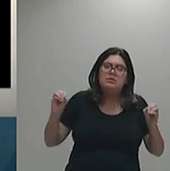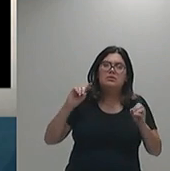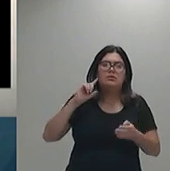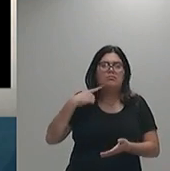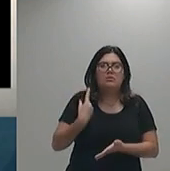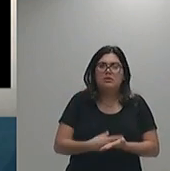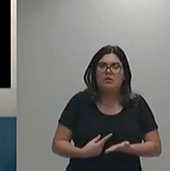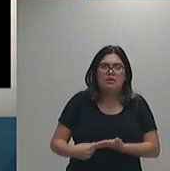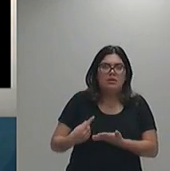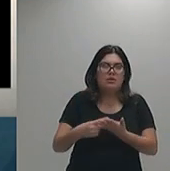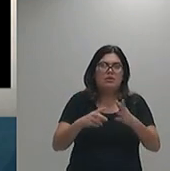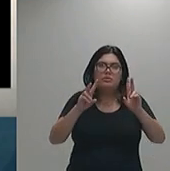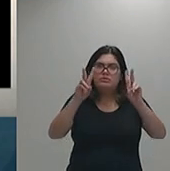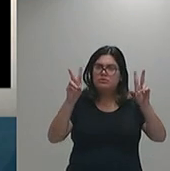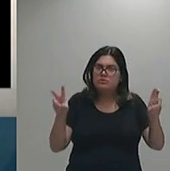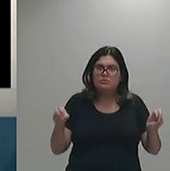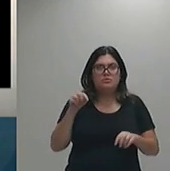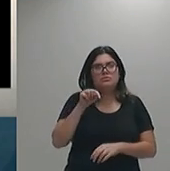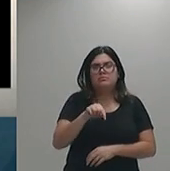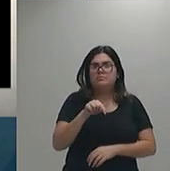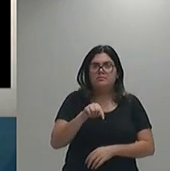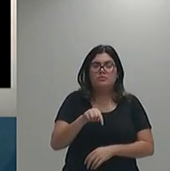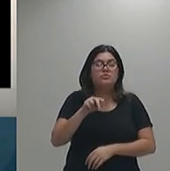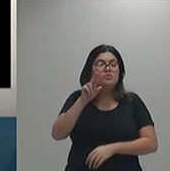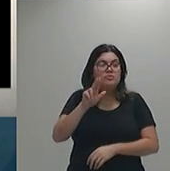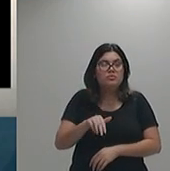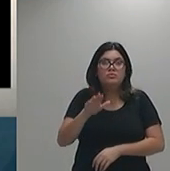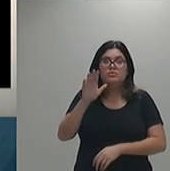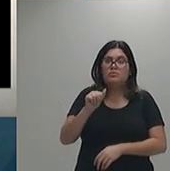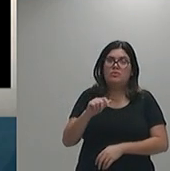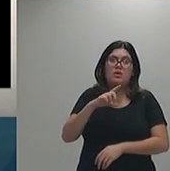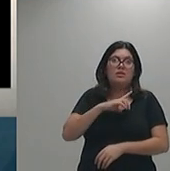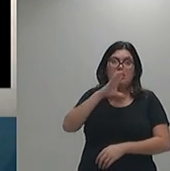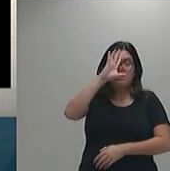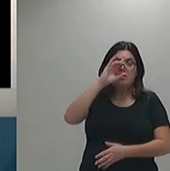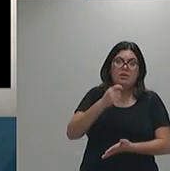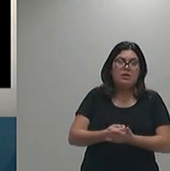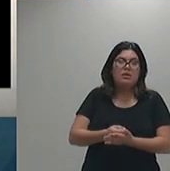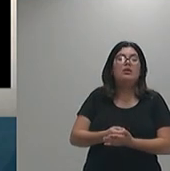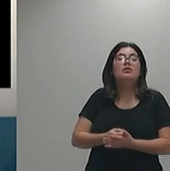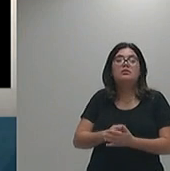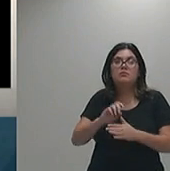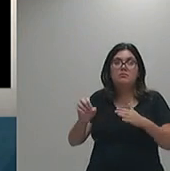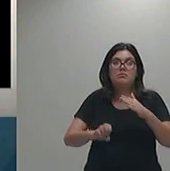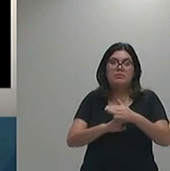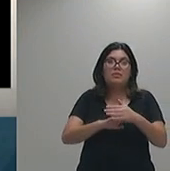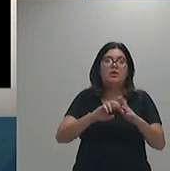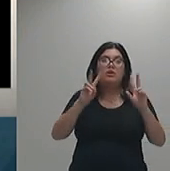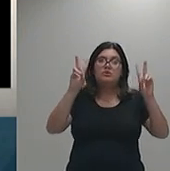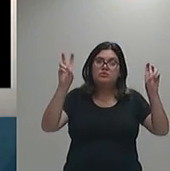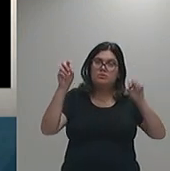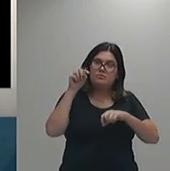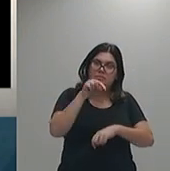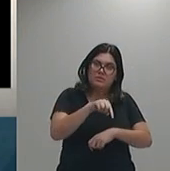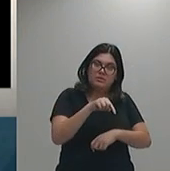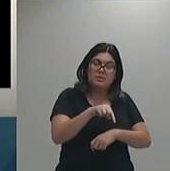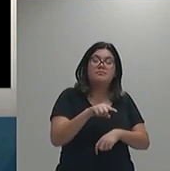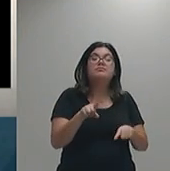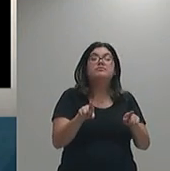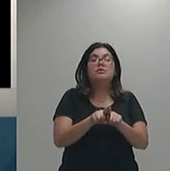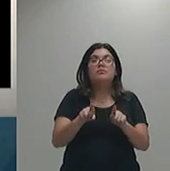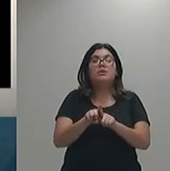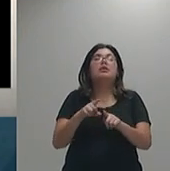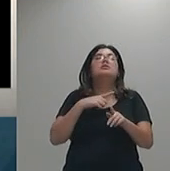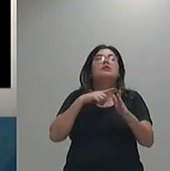com relação a esse assunto nunca houve nenhuma decisão da empresa com relação é isso e tanto seguem fiscalizando a